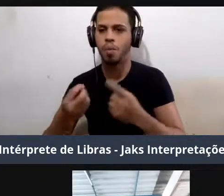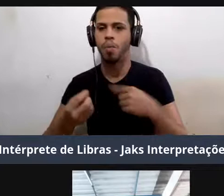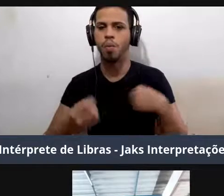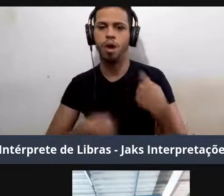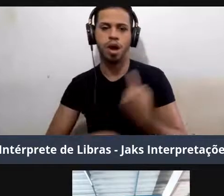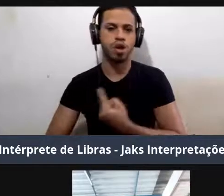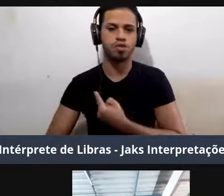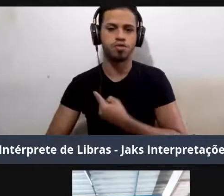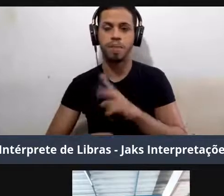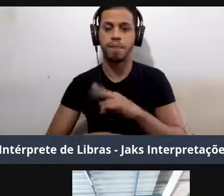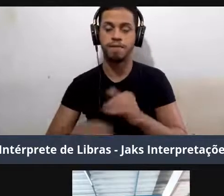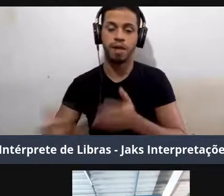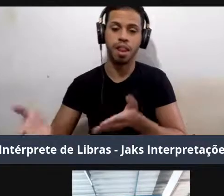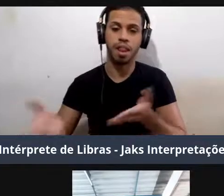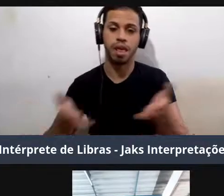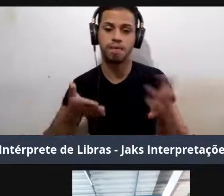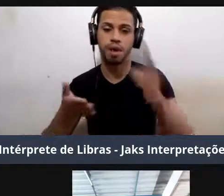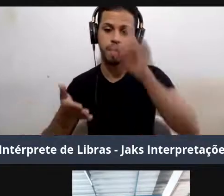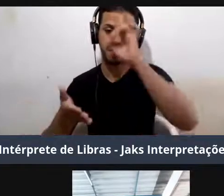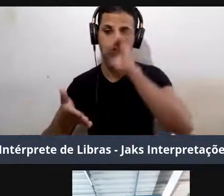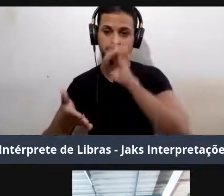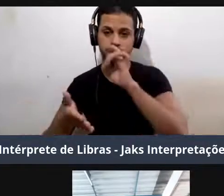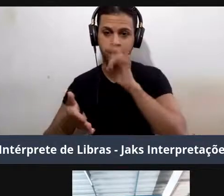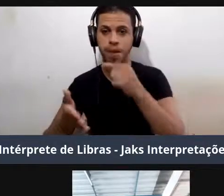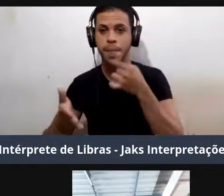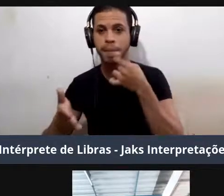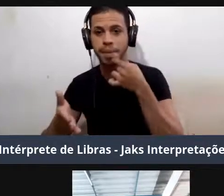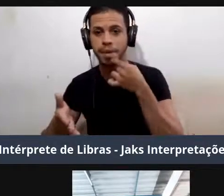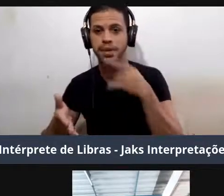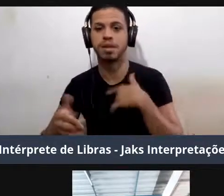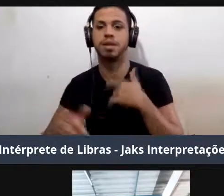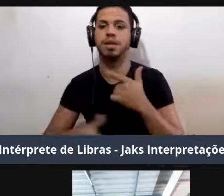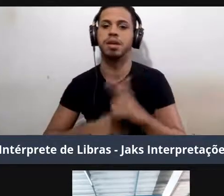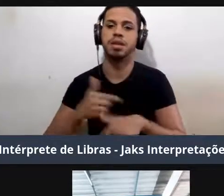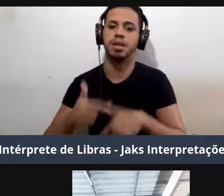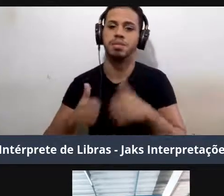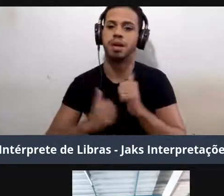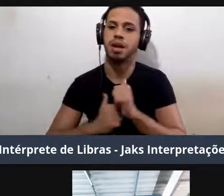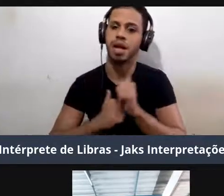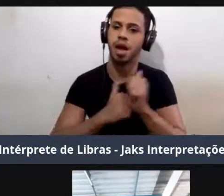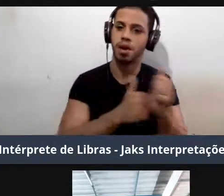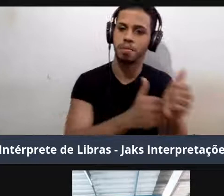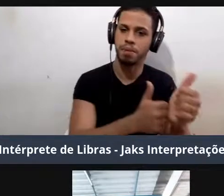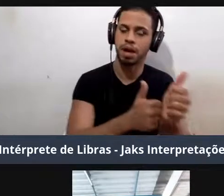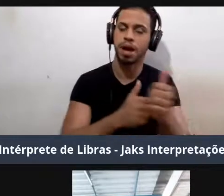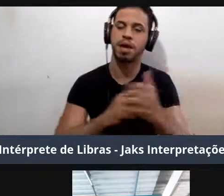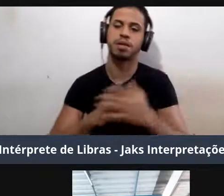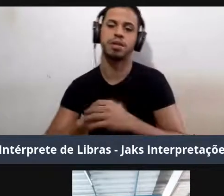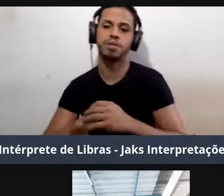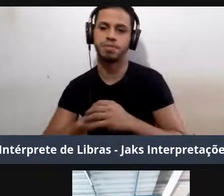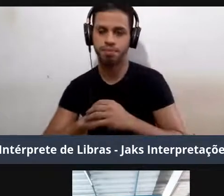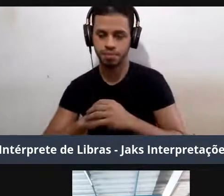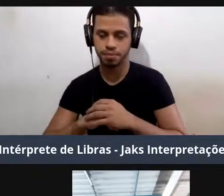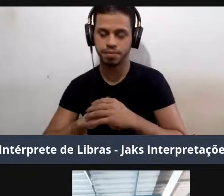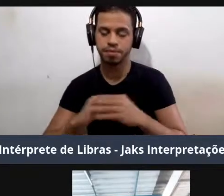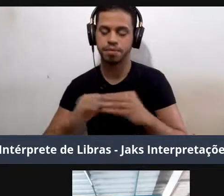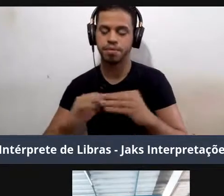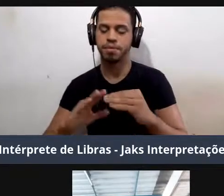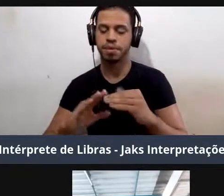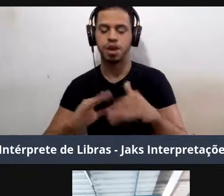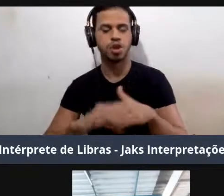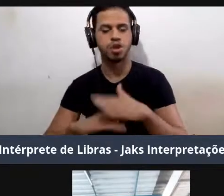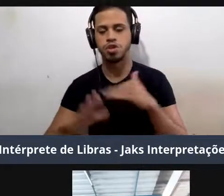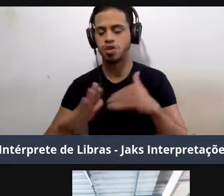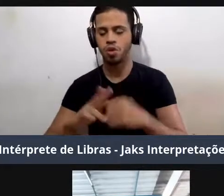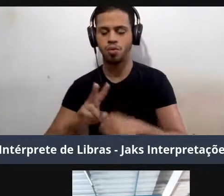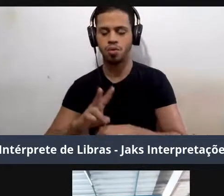ela para o médico, que é no posto onde eu trabalho, que é acompanhada. Aí a gente tem esse todo cuidado.